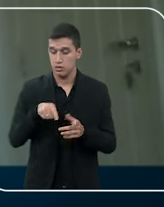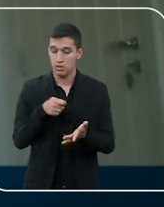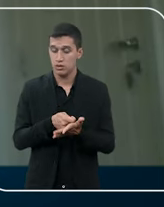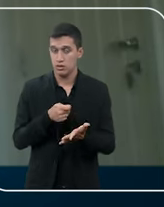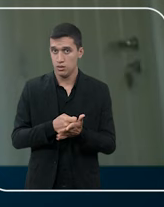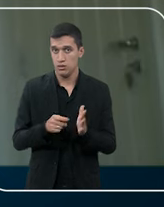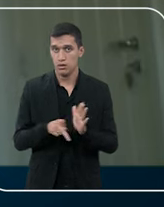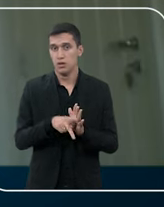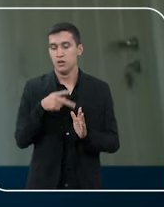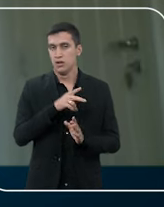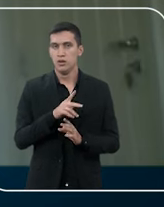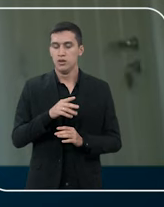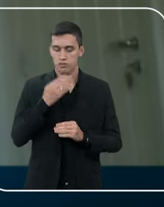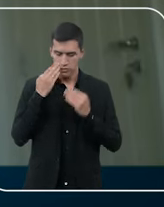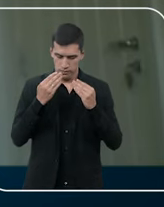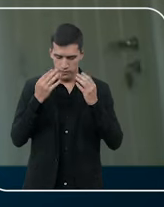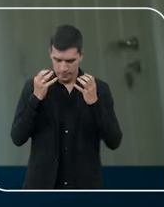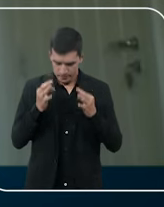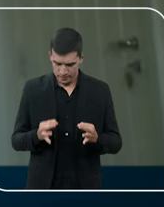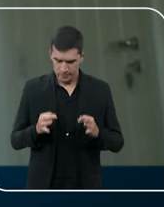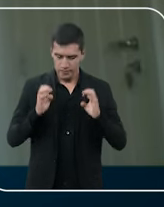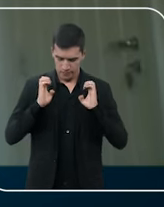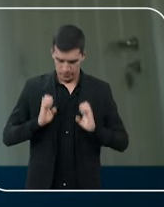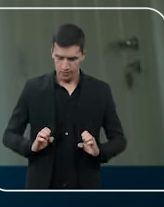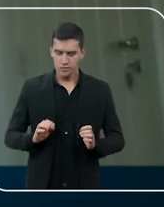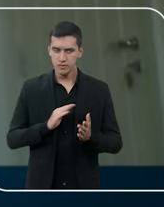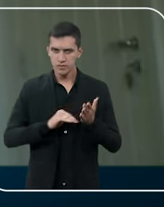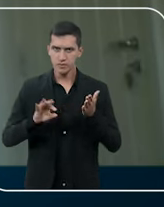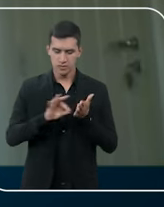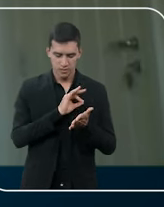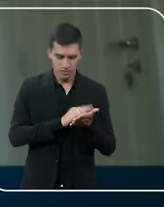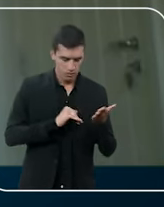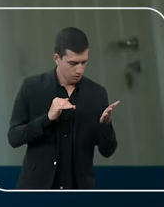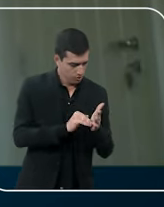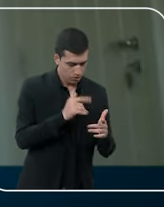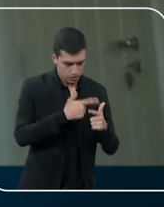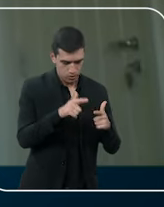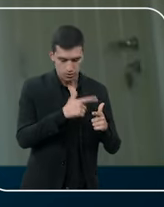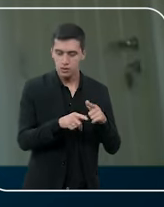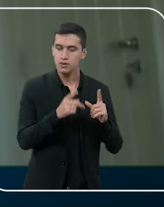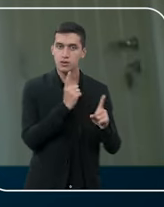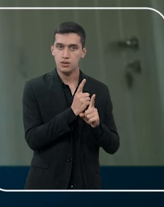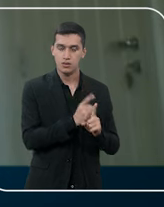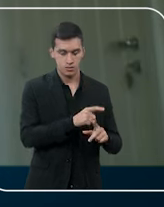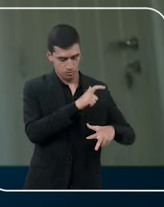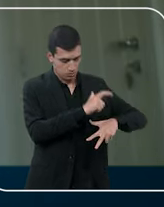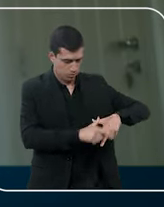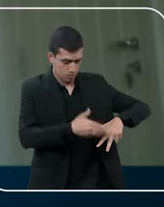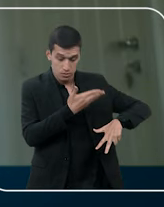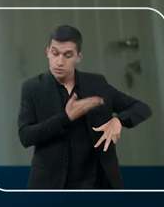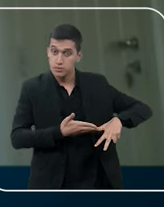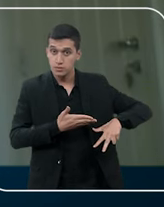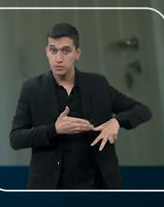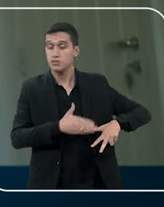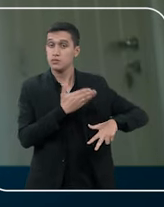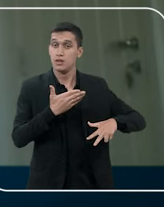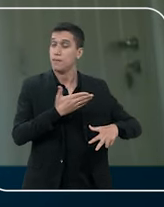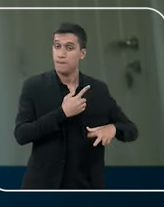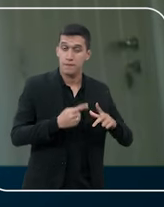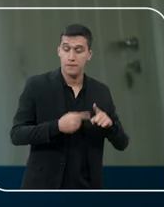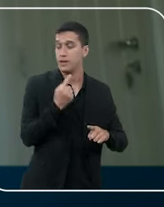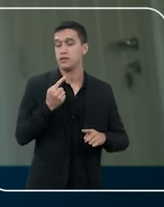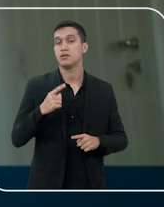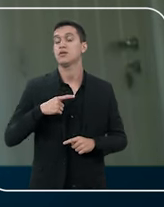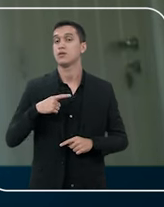ética, de anotar, né, todos os sintomas, todo o histórico médico do paciente. Então, a primeira forma